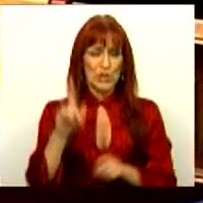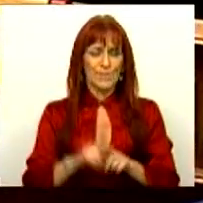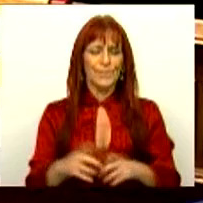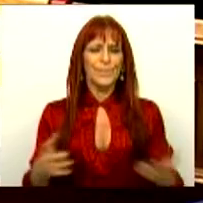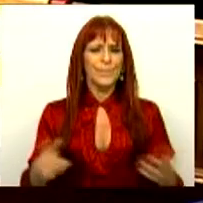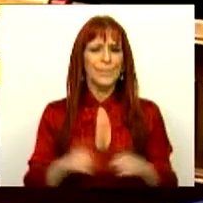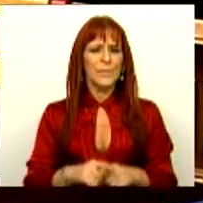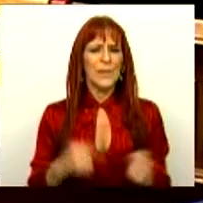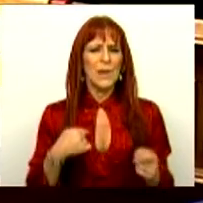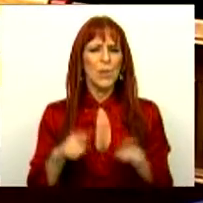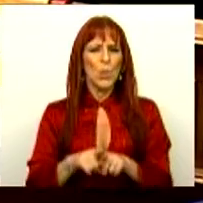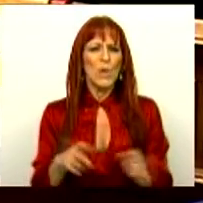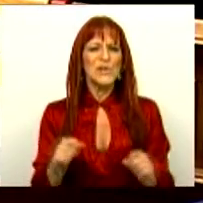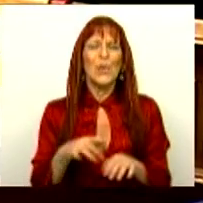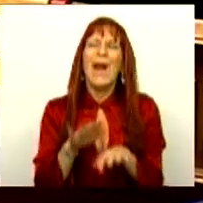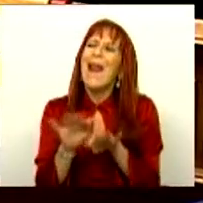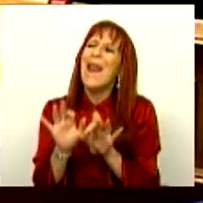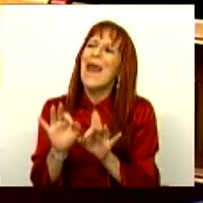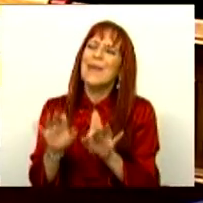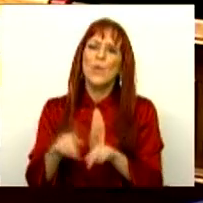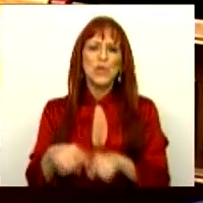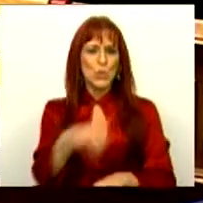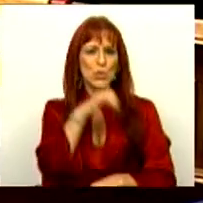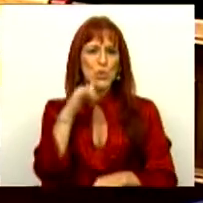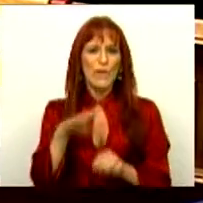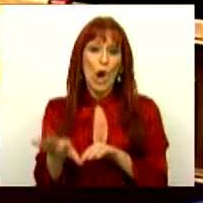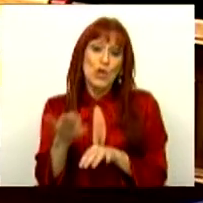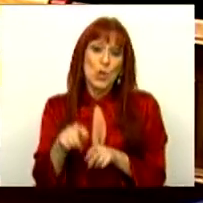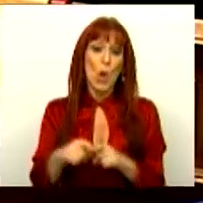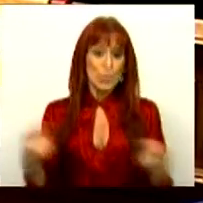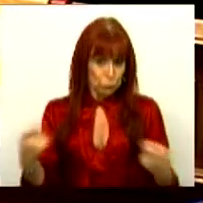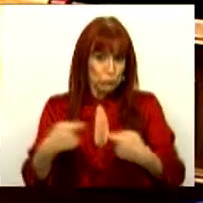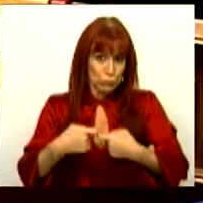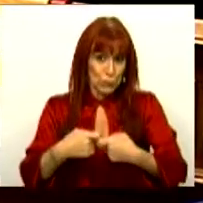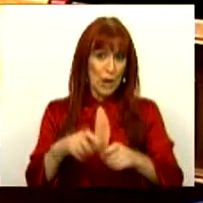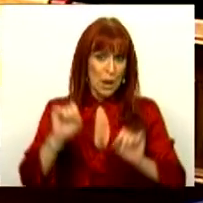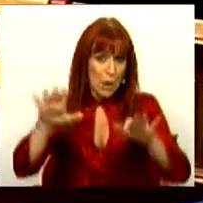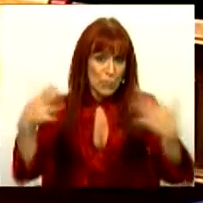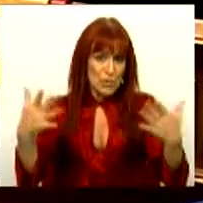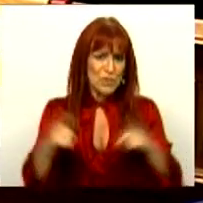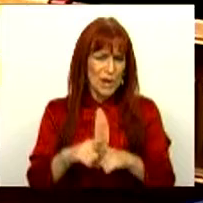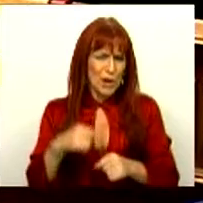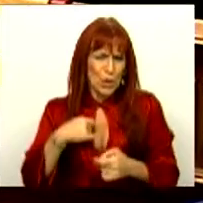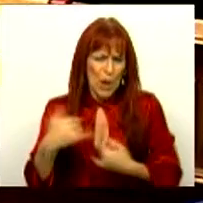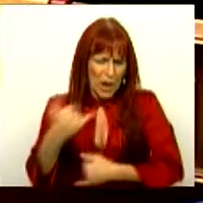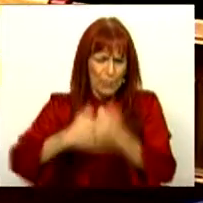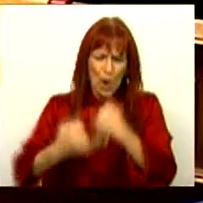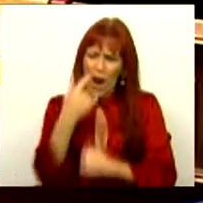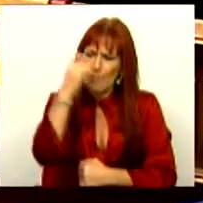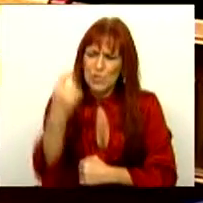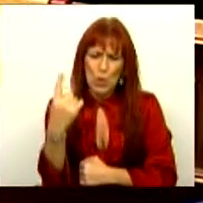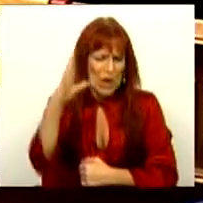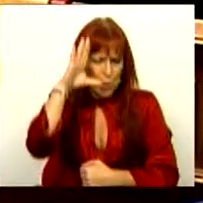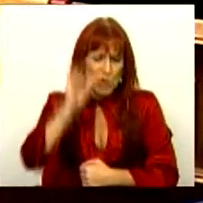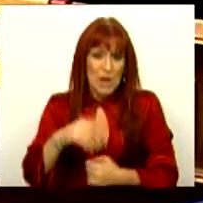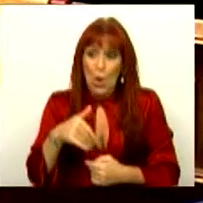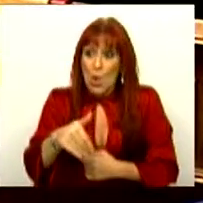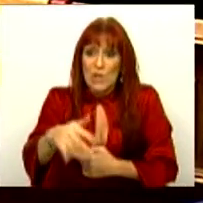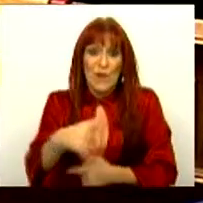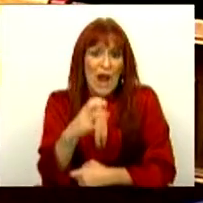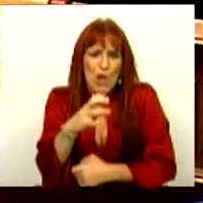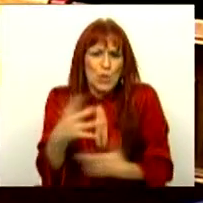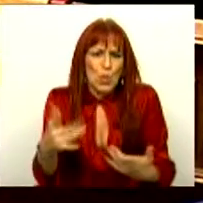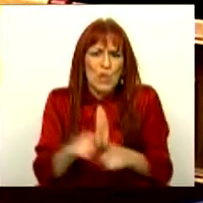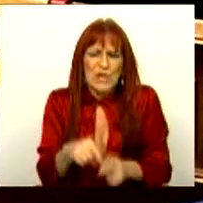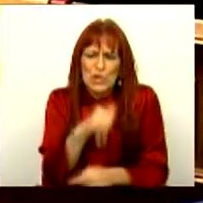Duas breves notas finais. Há que não ser, portanto, paternalista. O sofrimento e a escolha serão compagináveis e possíveis e, portanto, eu não me sei substituir alguém, não sei até onde é que vai a